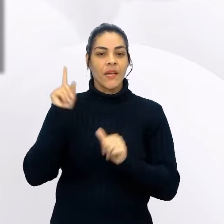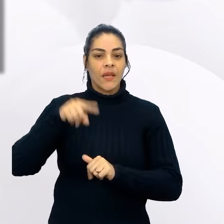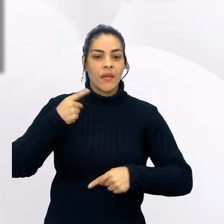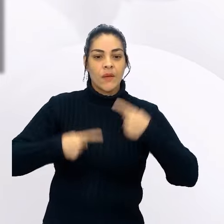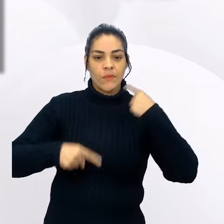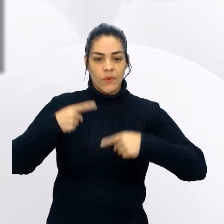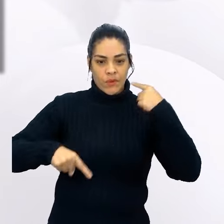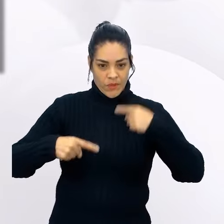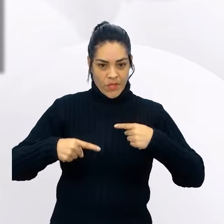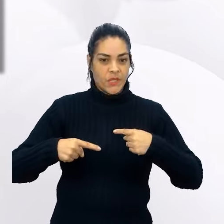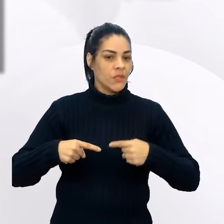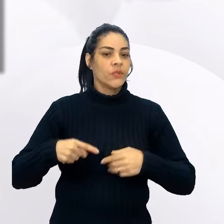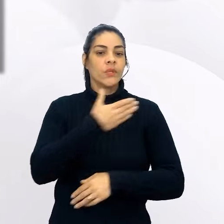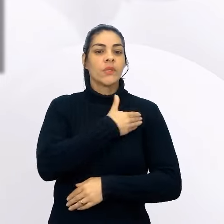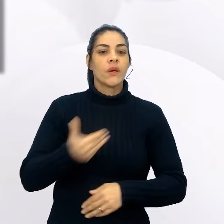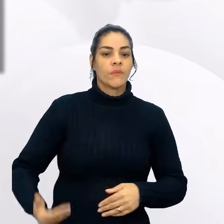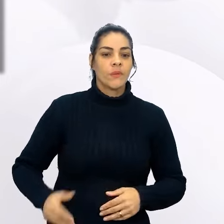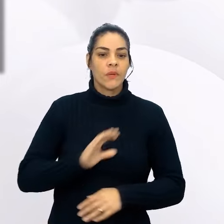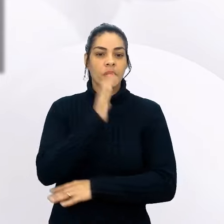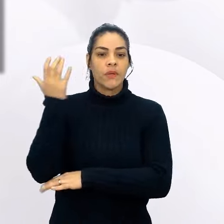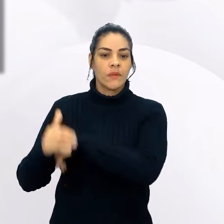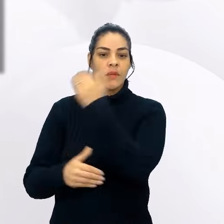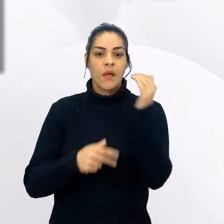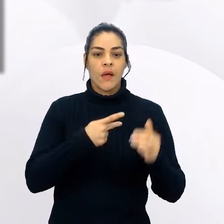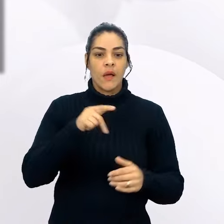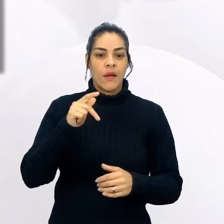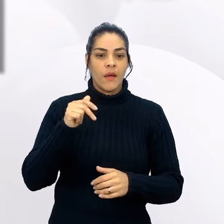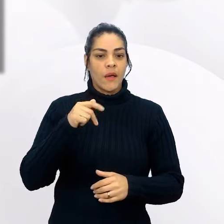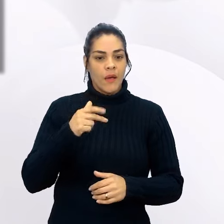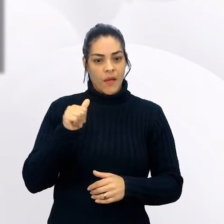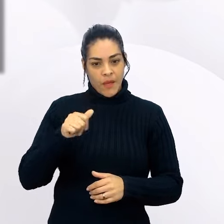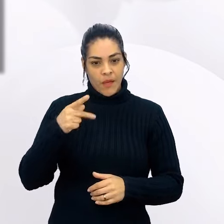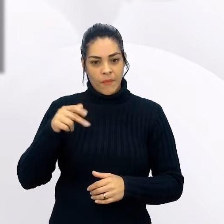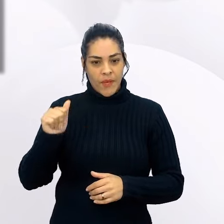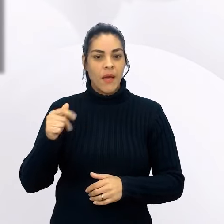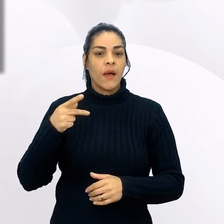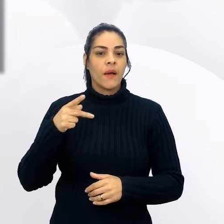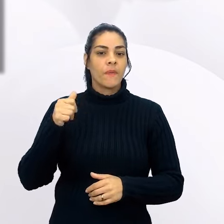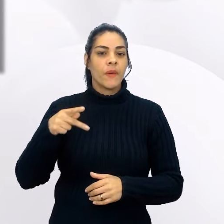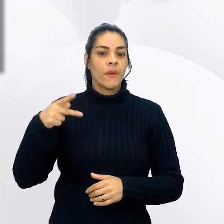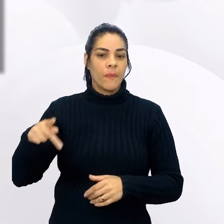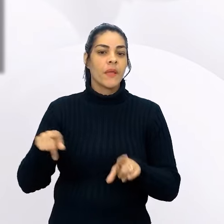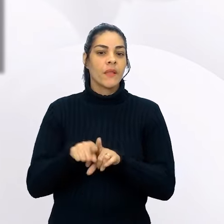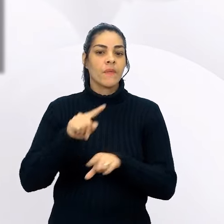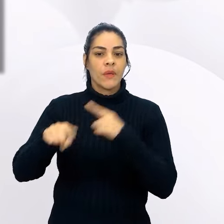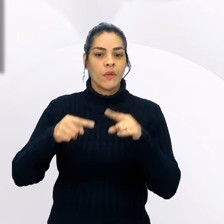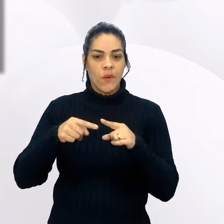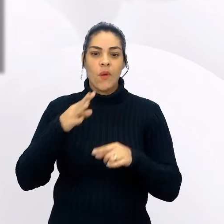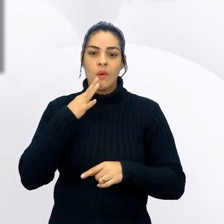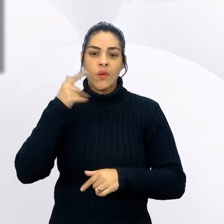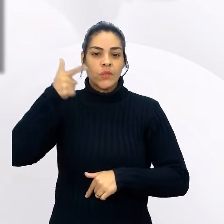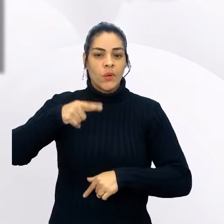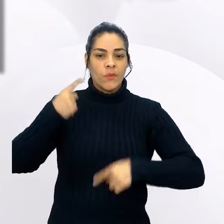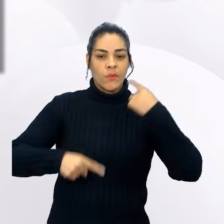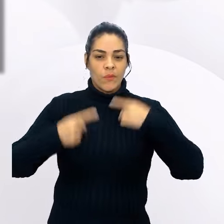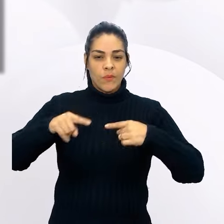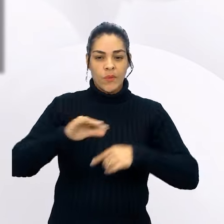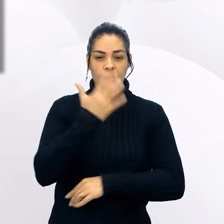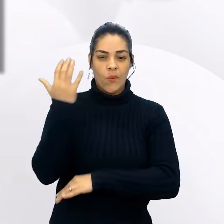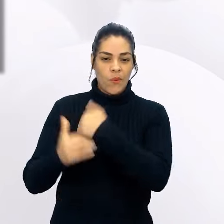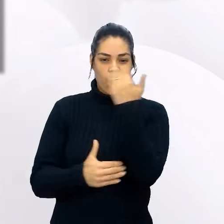públicas ambientais, o APA e a APP, e os objetivos, que é reconhecer o que são políticas públicas ambientais, discutir a importância